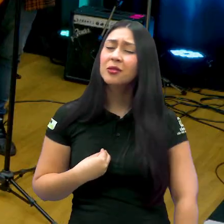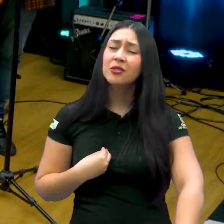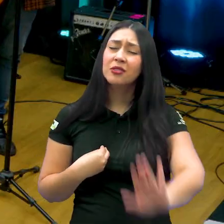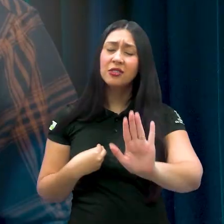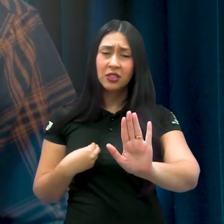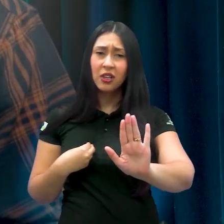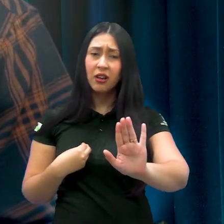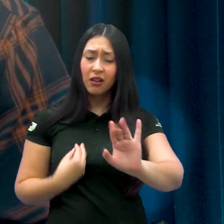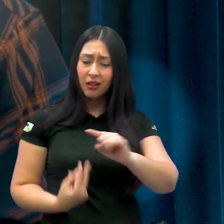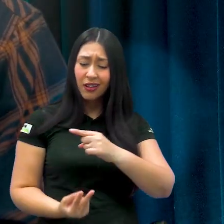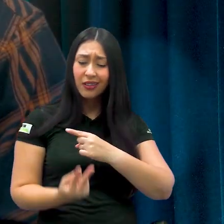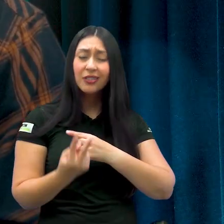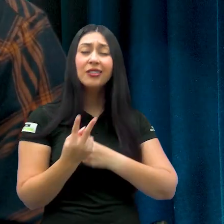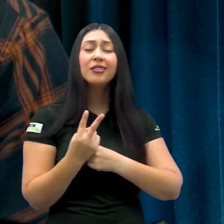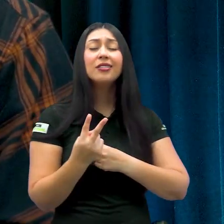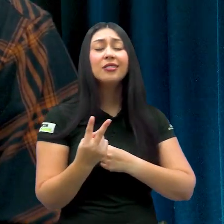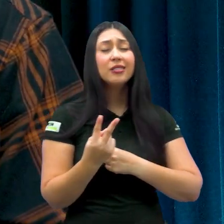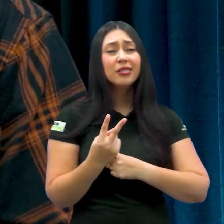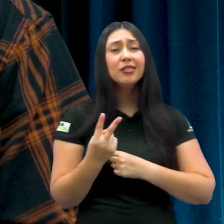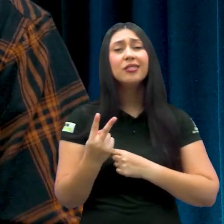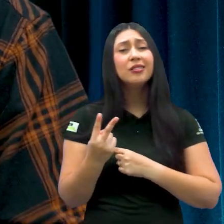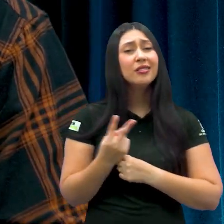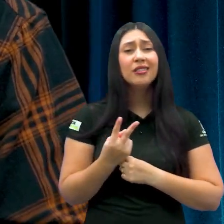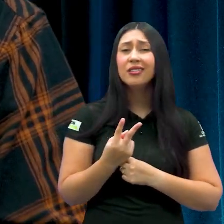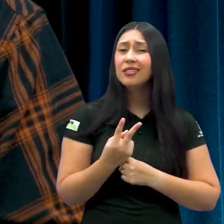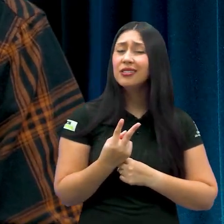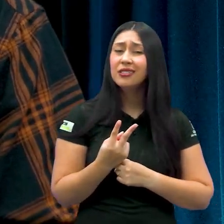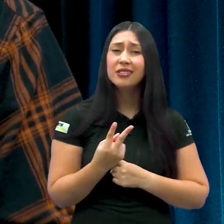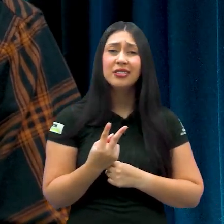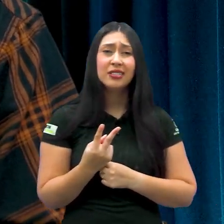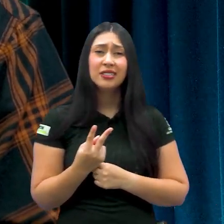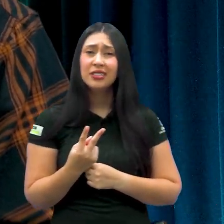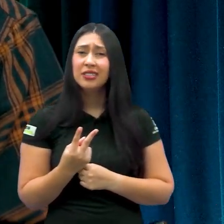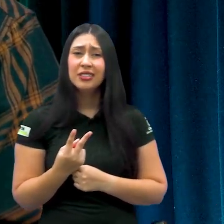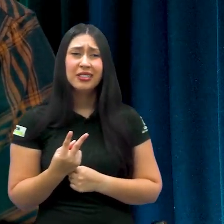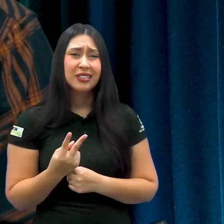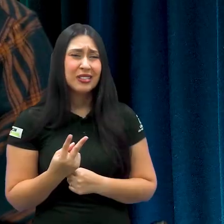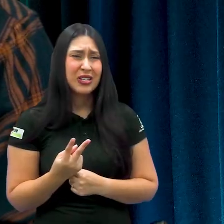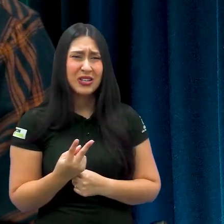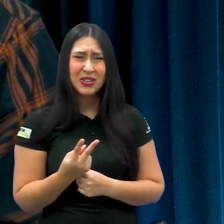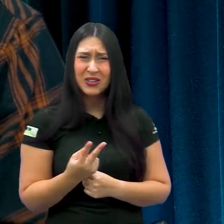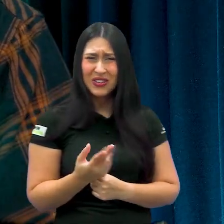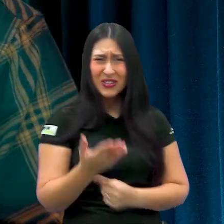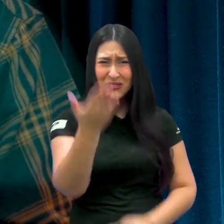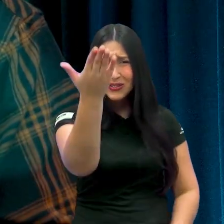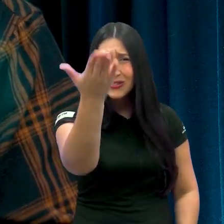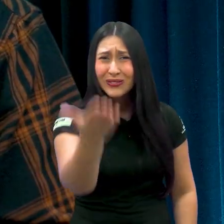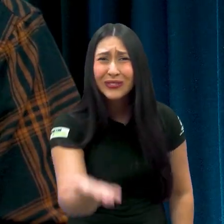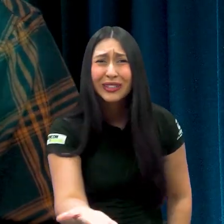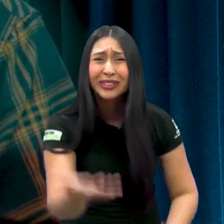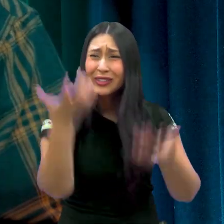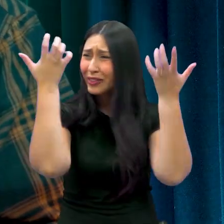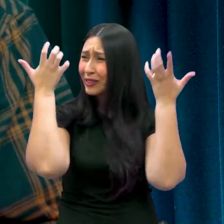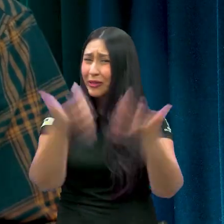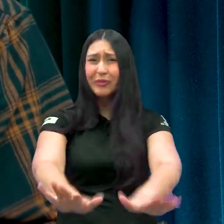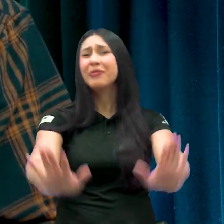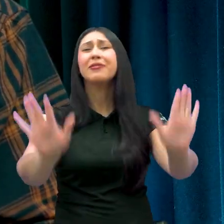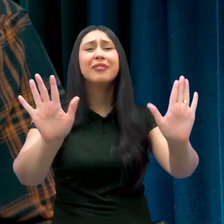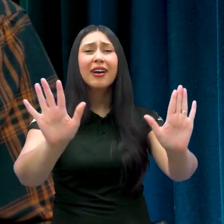a minha vida, vou me cuidar. Não quero mais